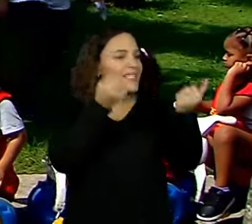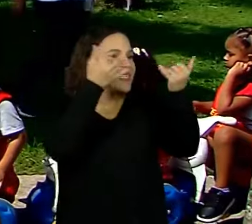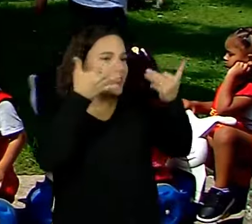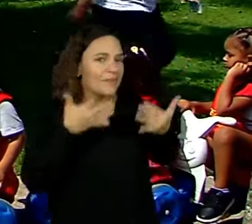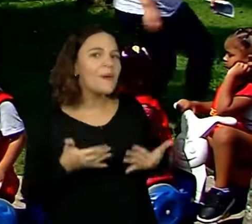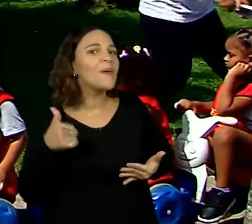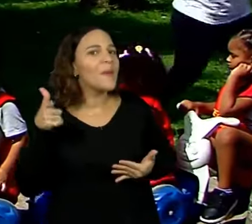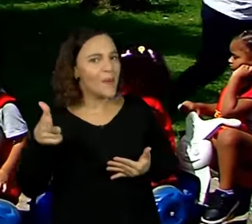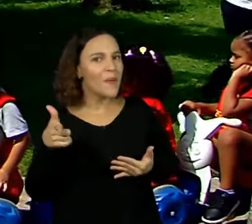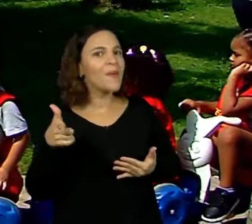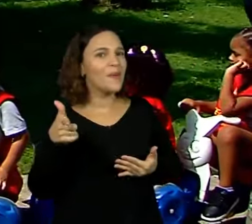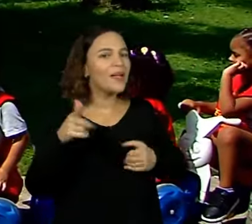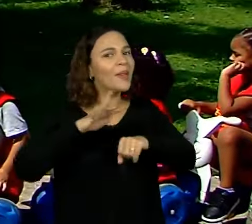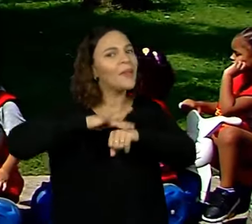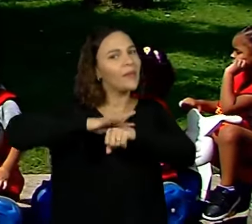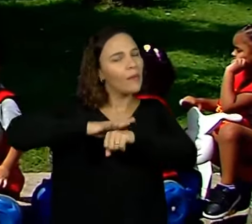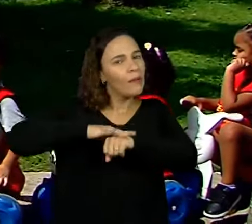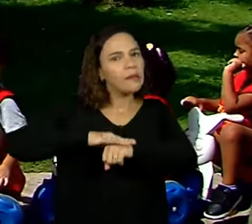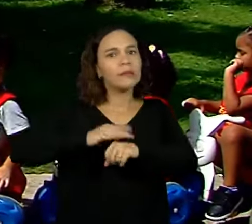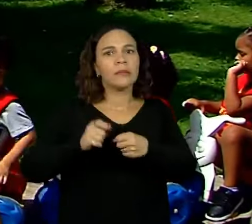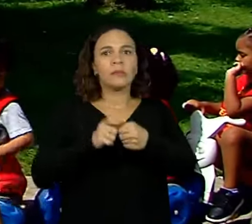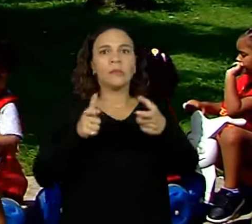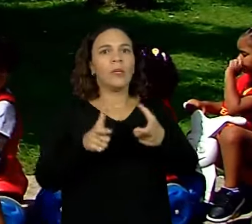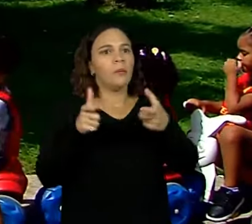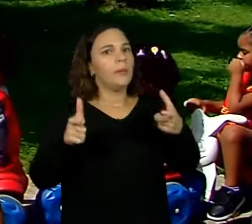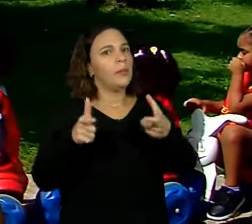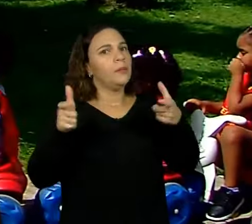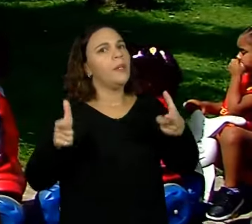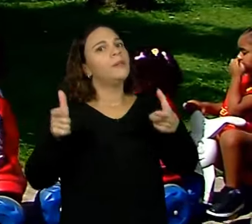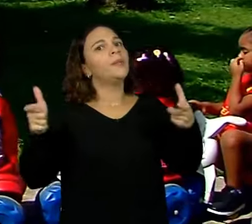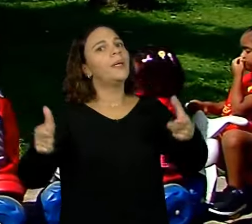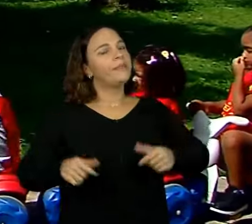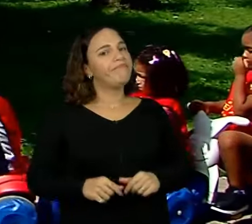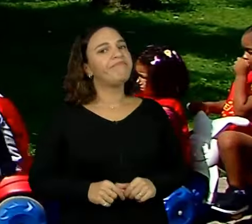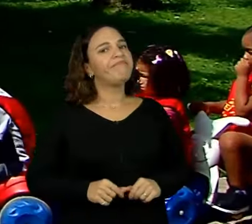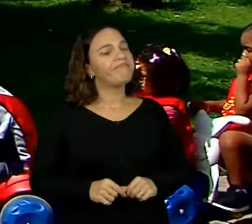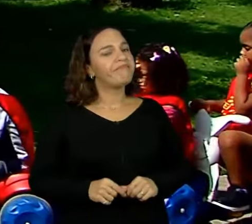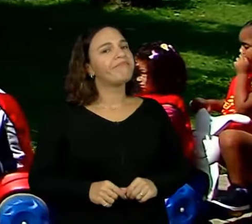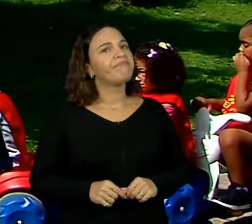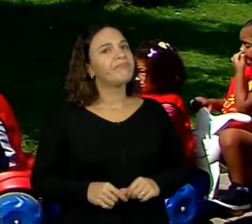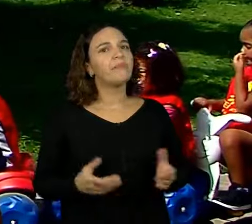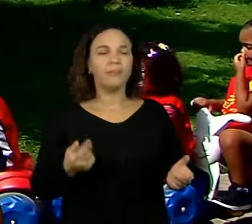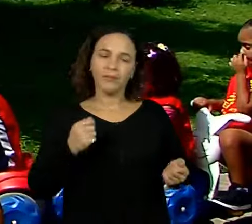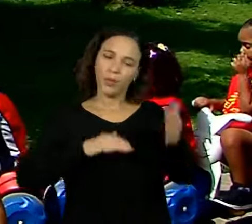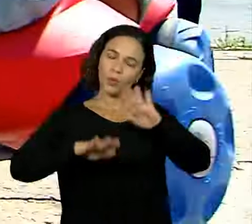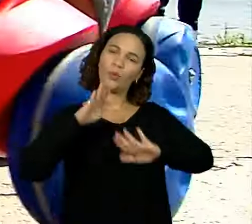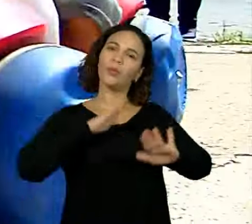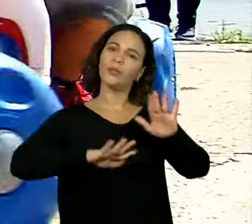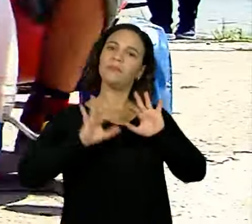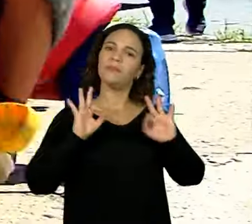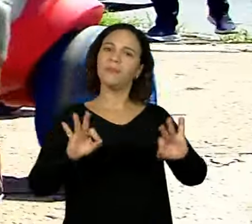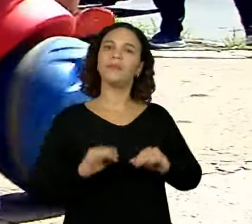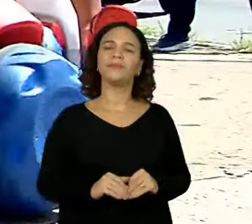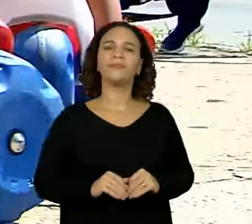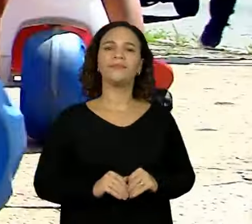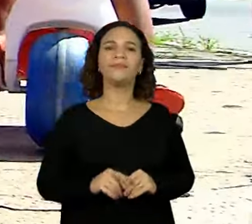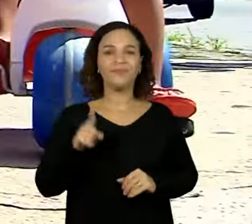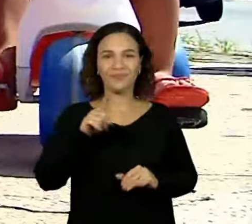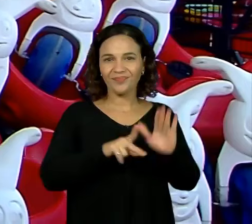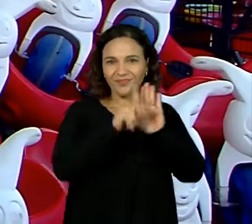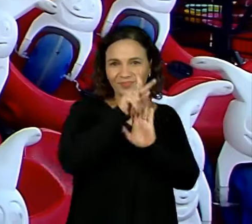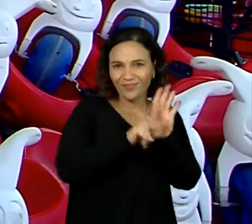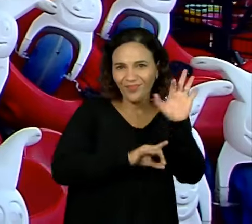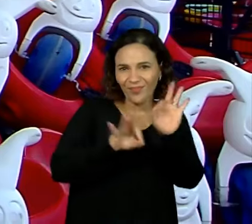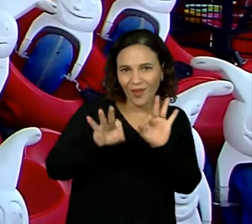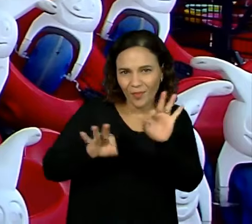Que tá proliferando aí, né? E pra gente tomar cuidado, né? O projeto Motocas no